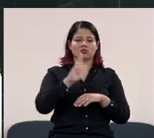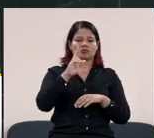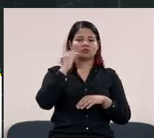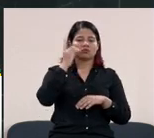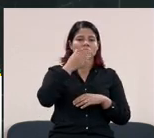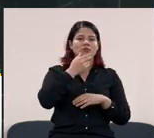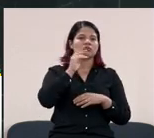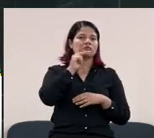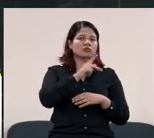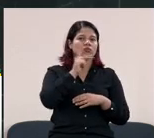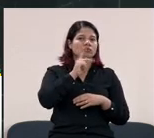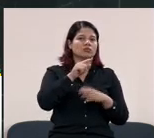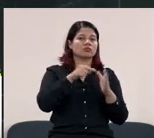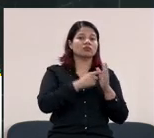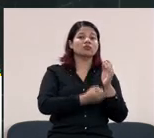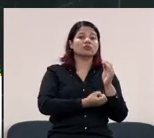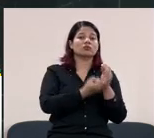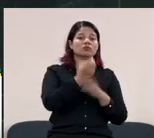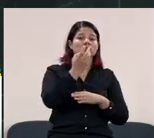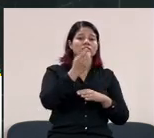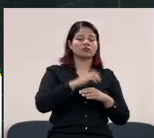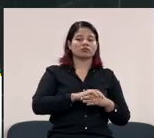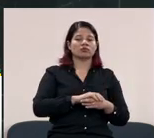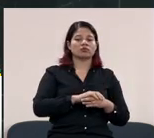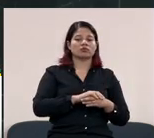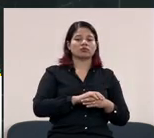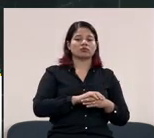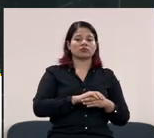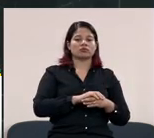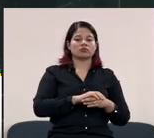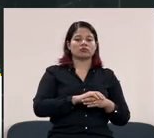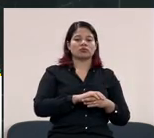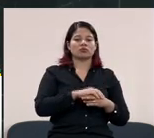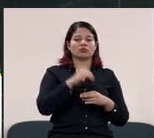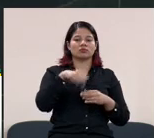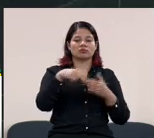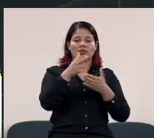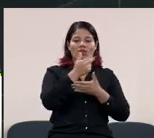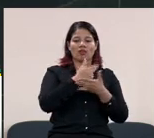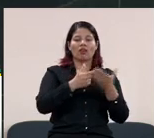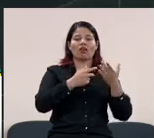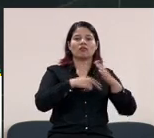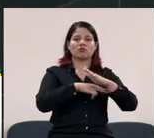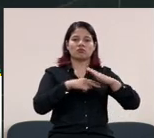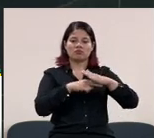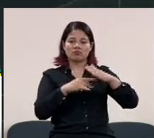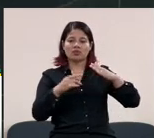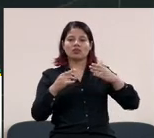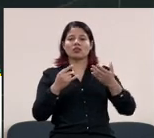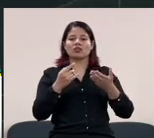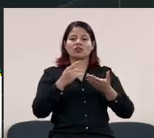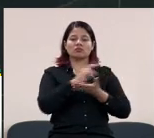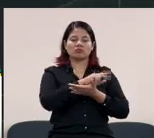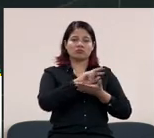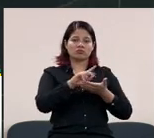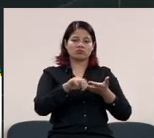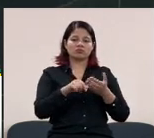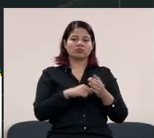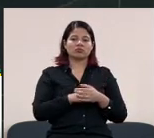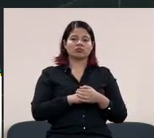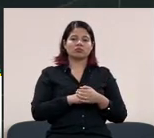Paulinho Ramos, que cria o cadastro de obras de artes especiais, pontes, viadutos, aterros de encontro de